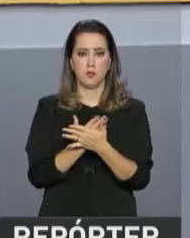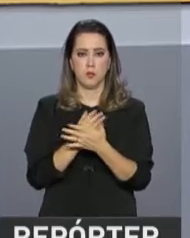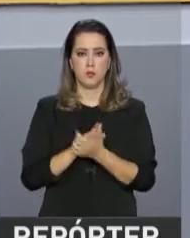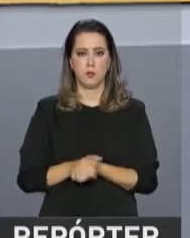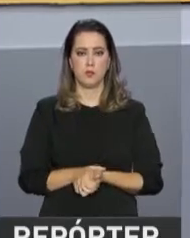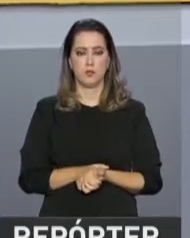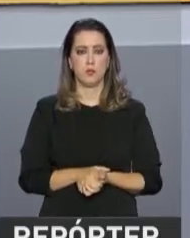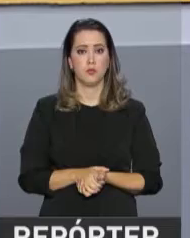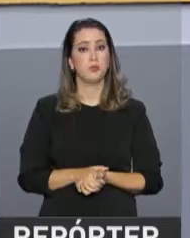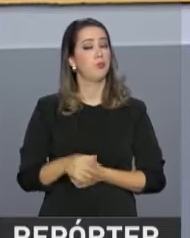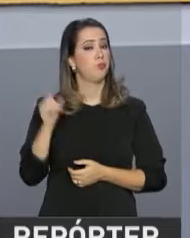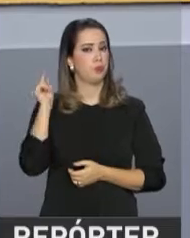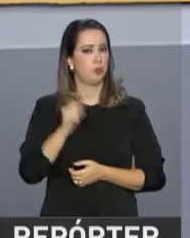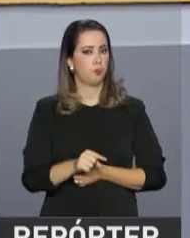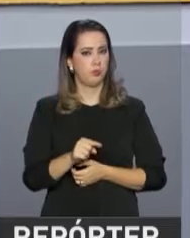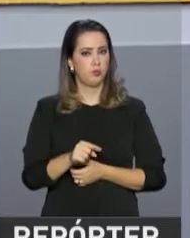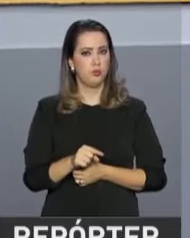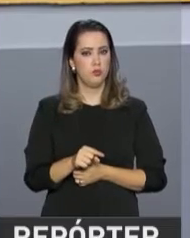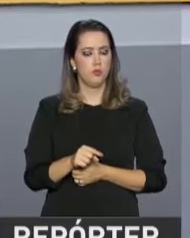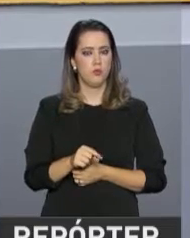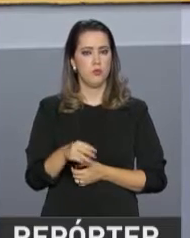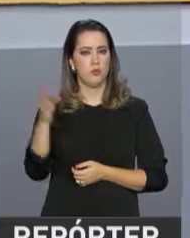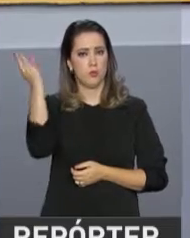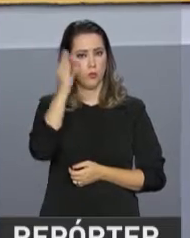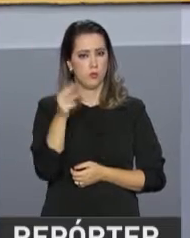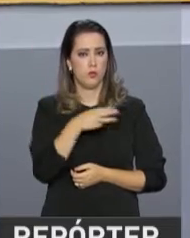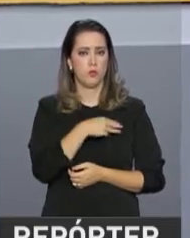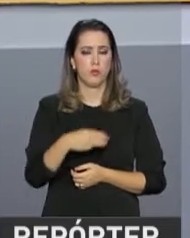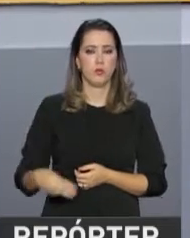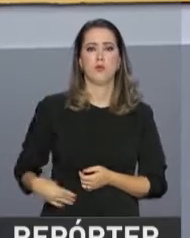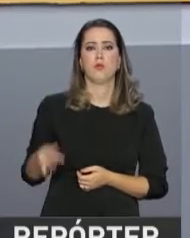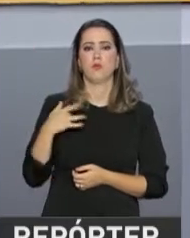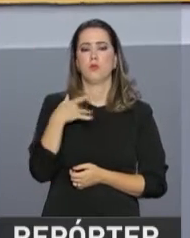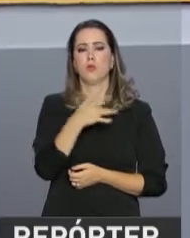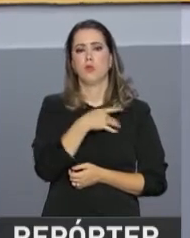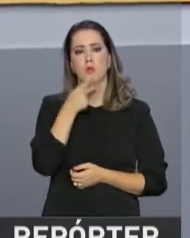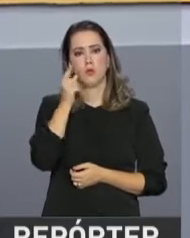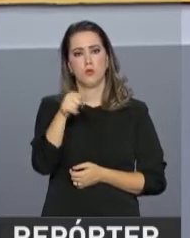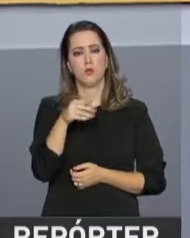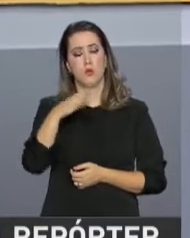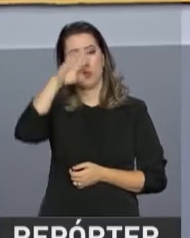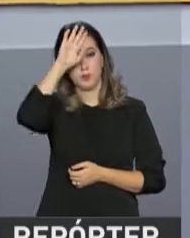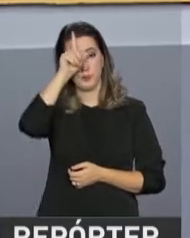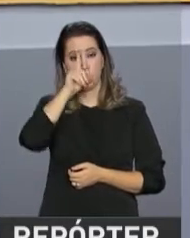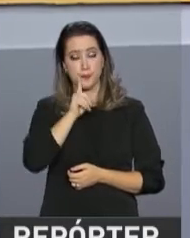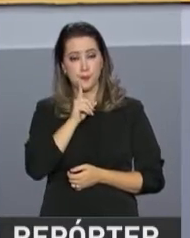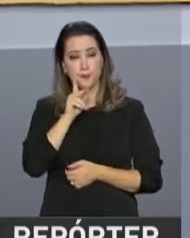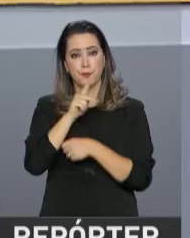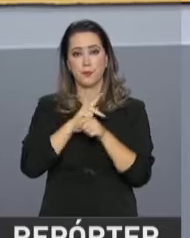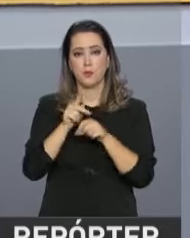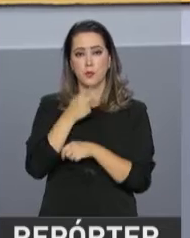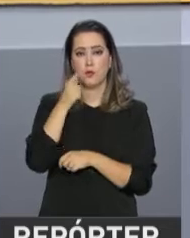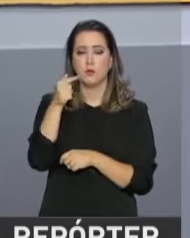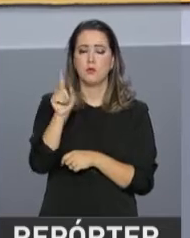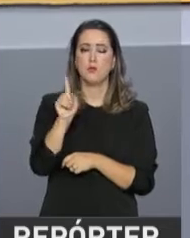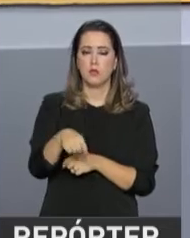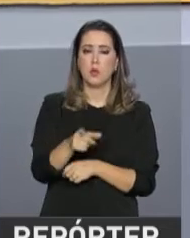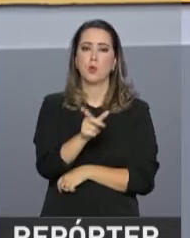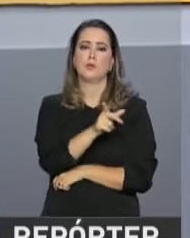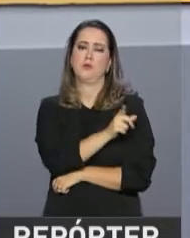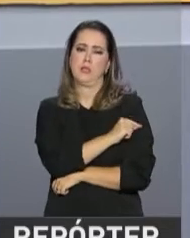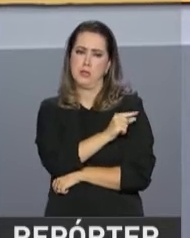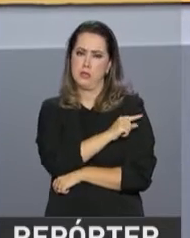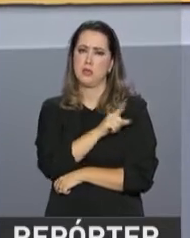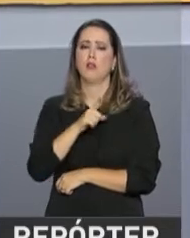e aqui no brasil o ministro da saúde ricardo barros falou sobre a situação da febre amarela no país ele reafirmou que a quantidade